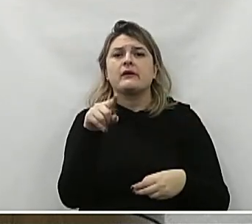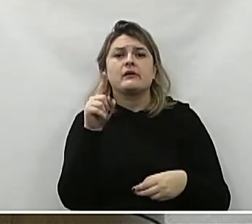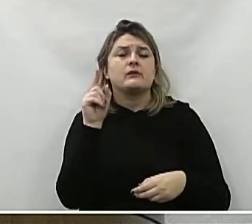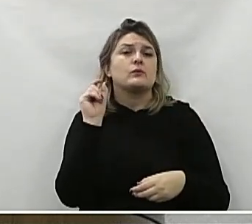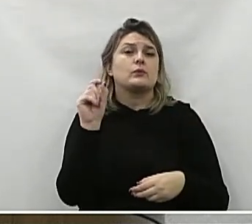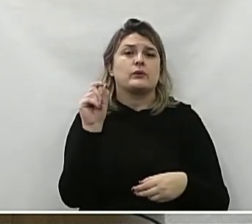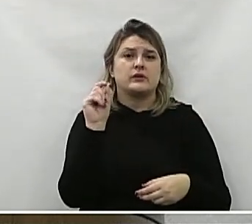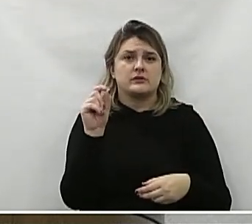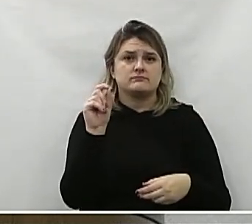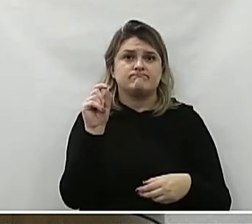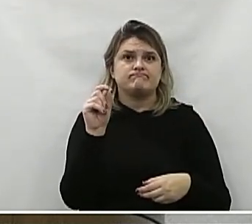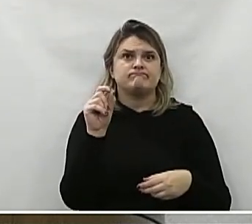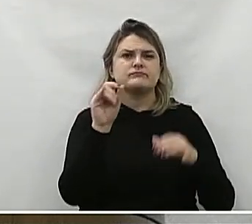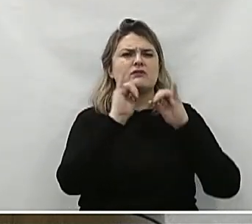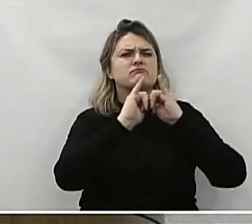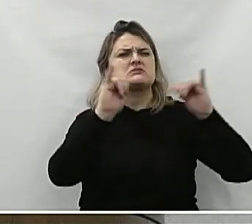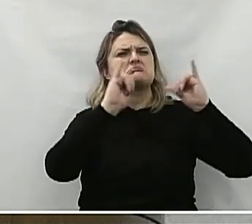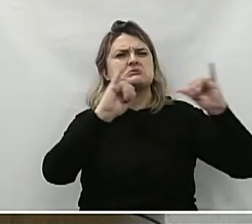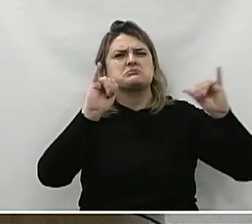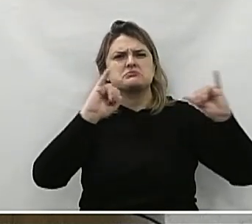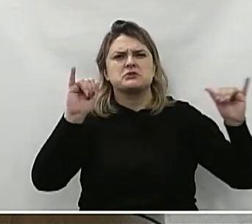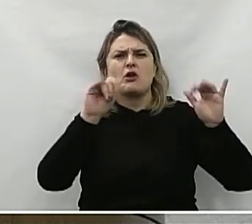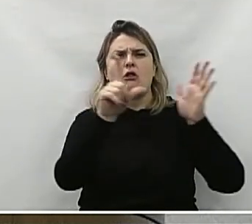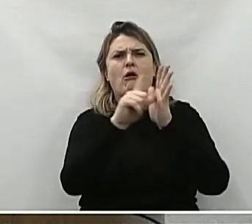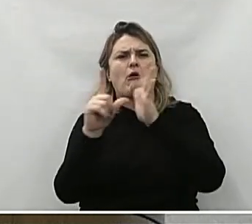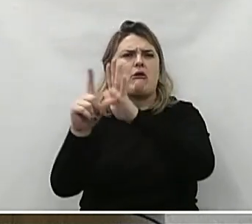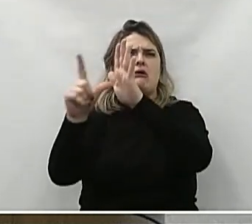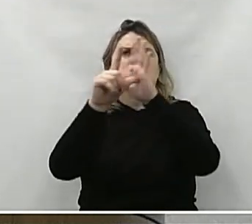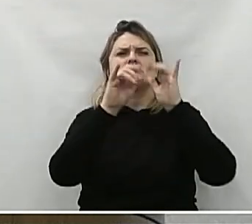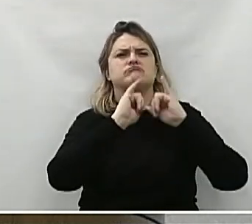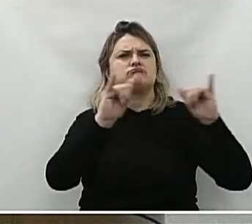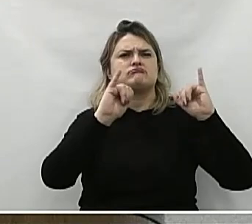é anúncios e muito